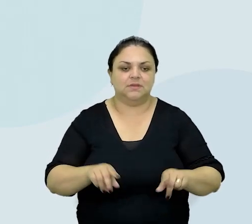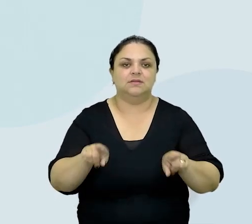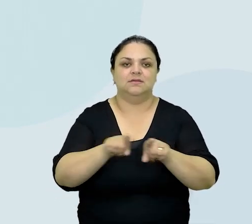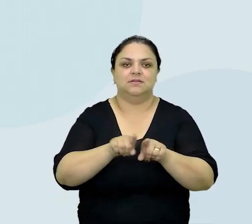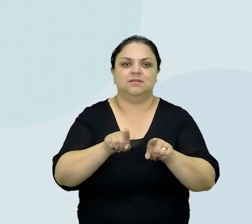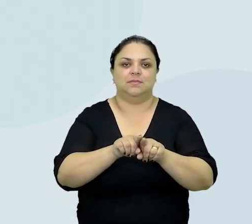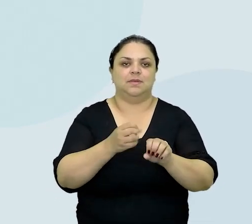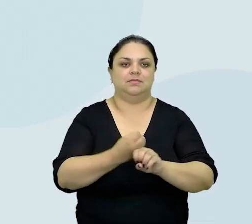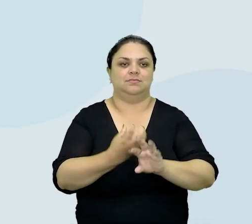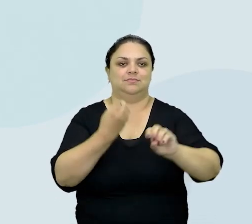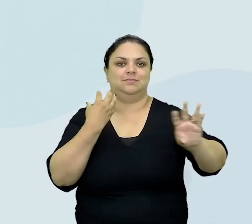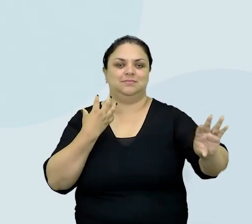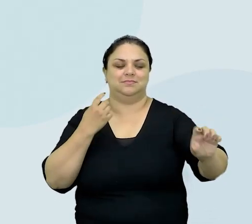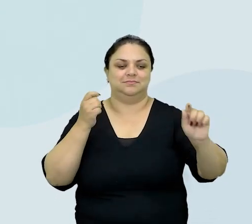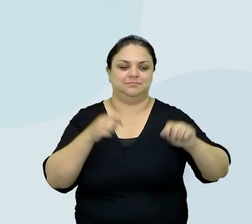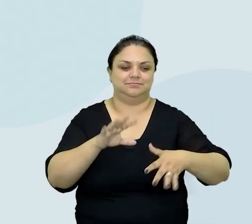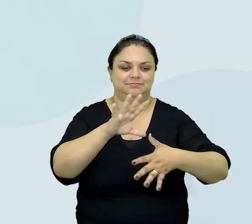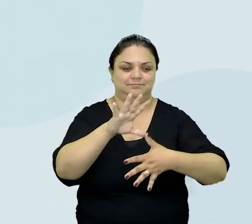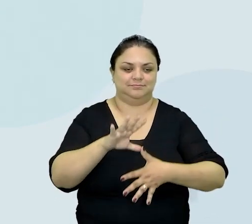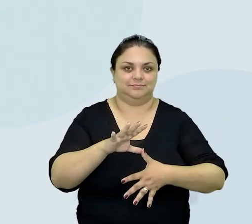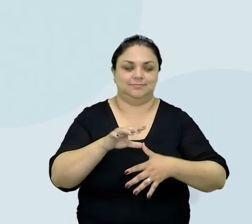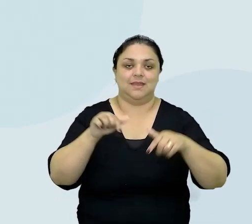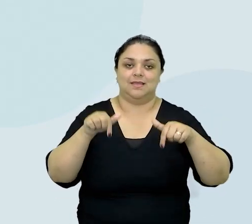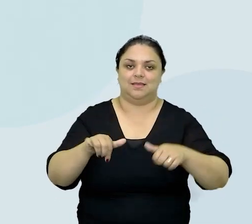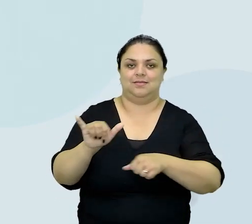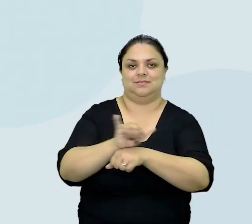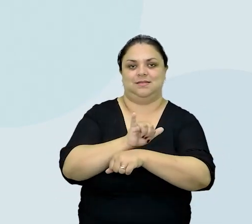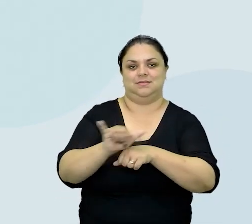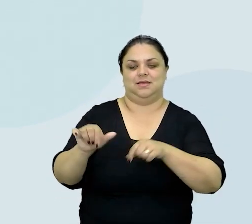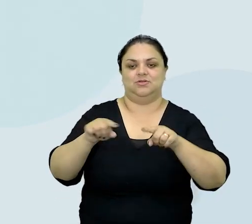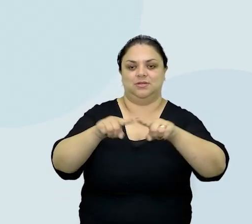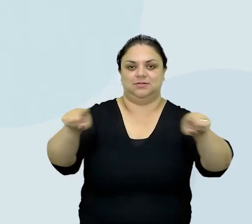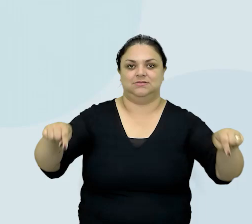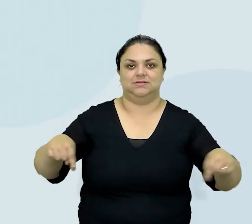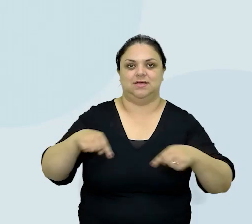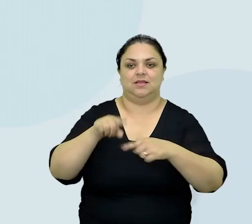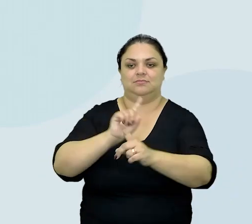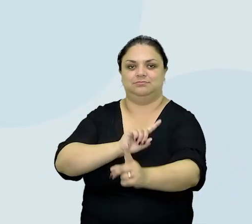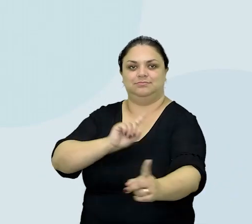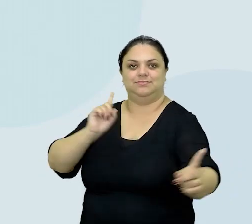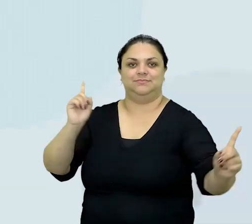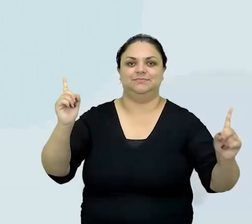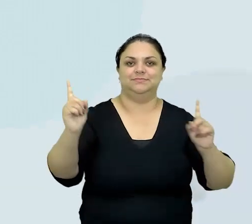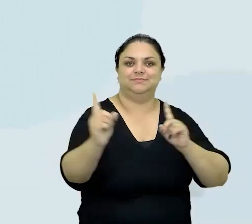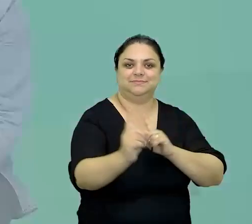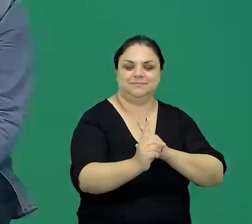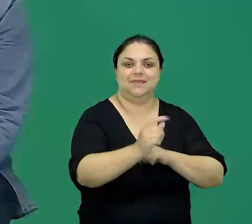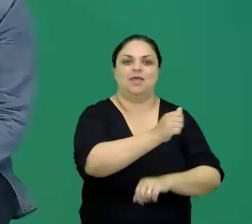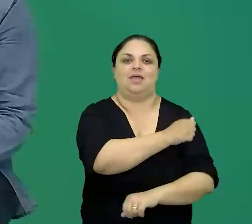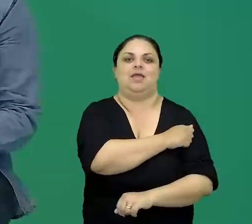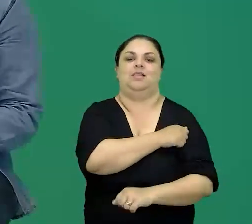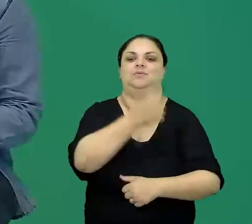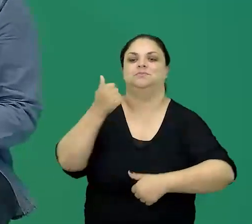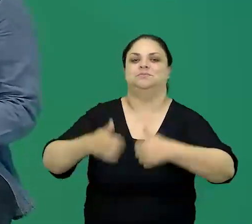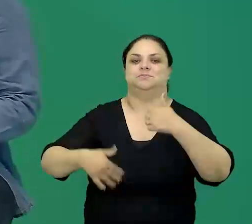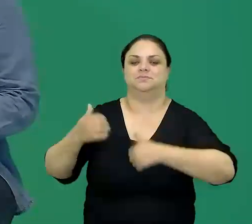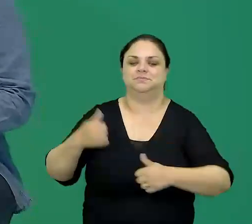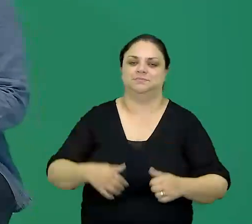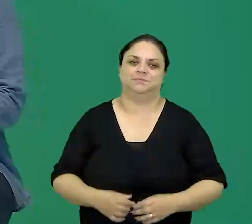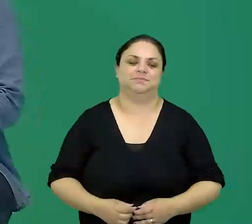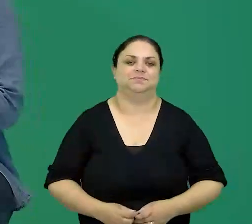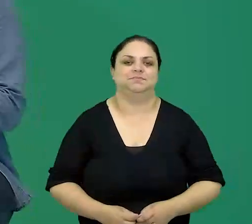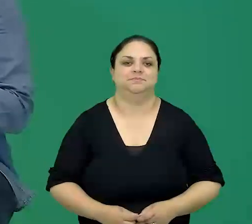E a estratégia é a sala de aula invertida, onde o estudante é o protagonista. Então, hoje